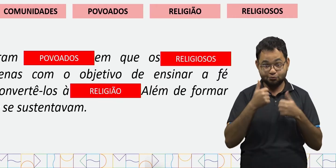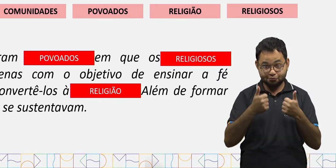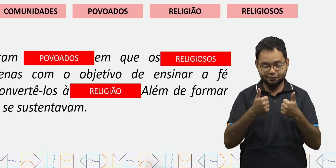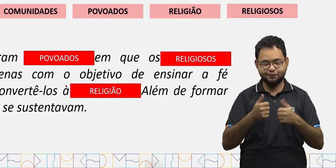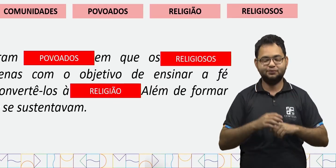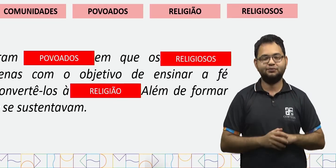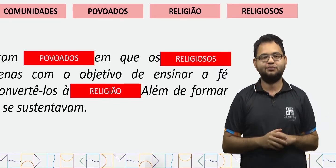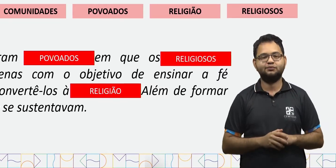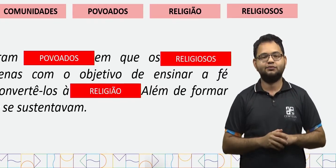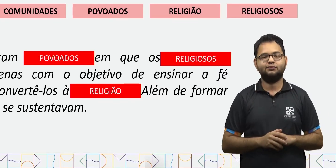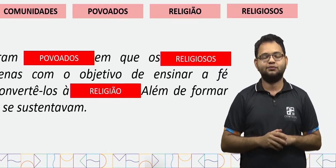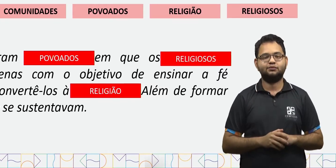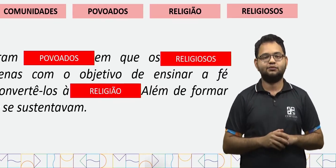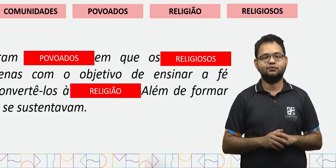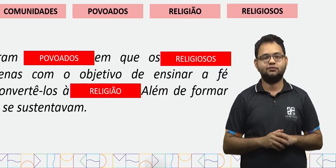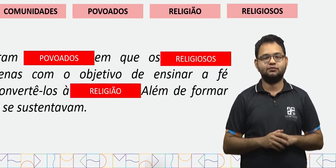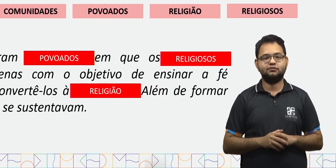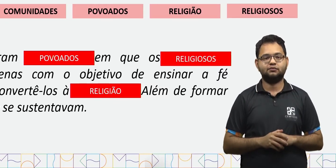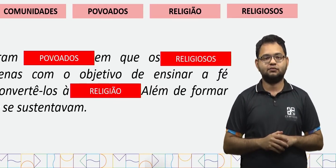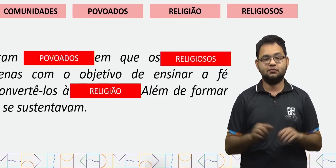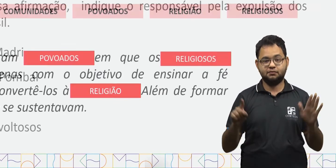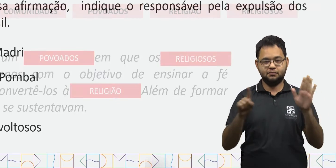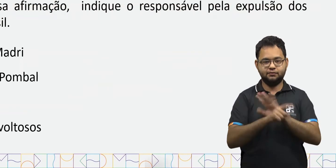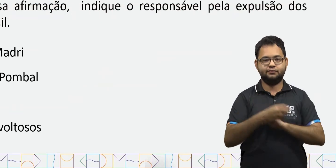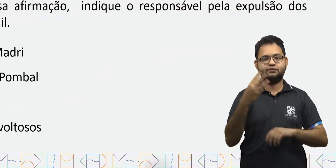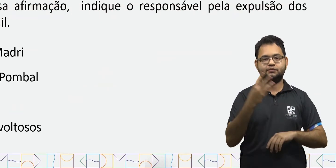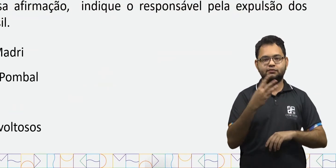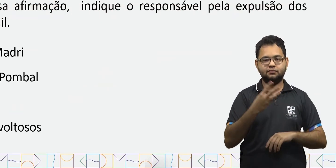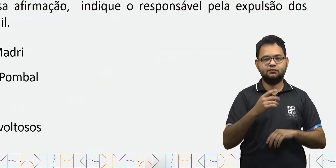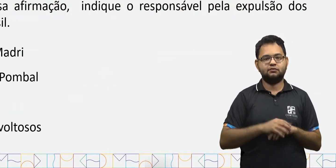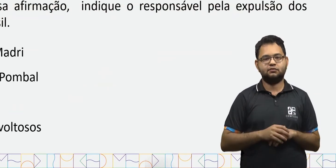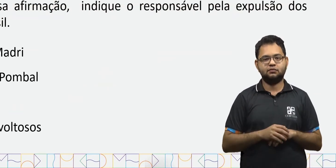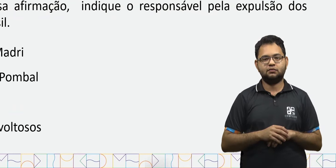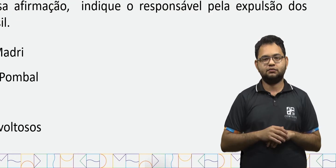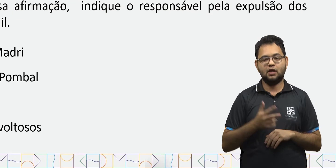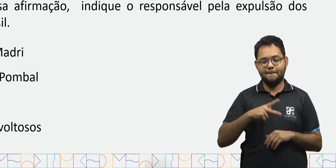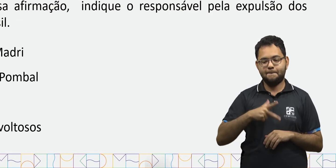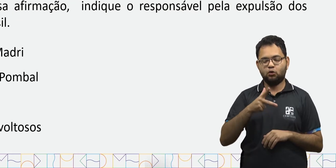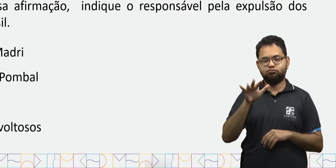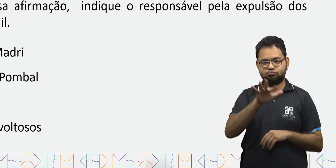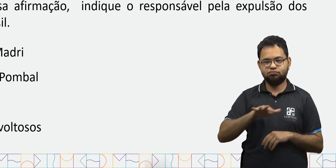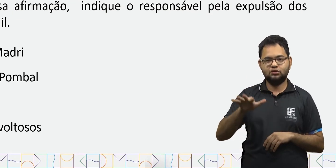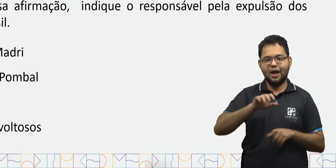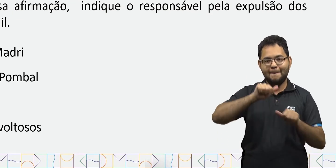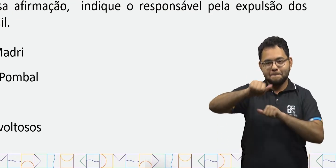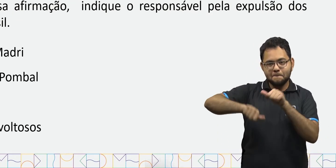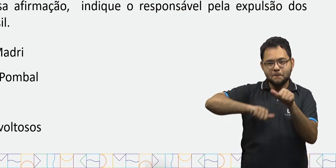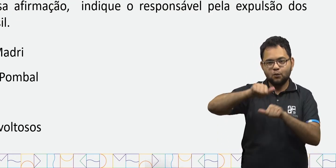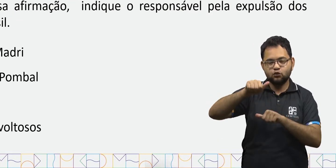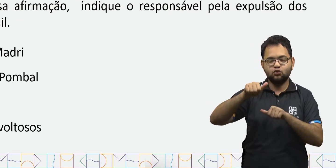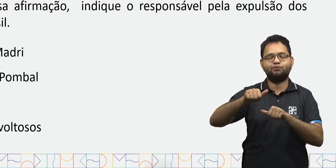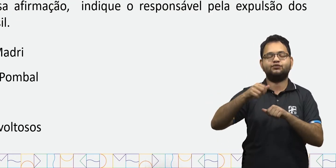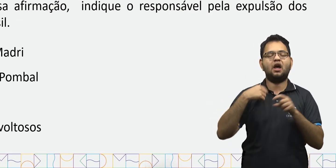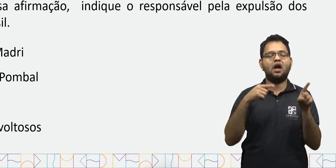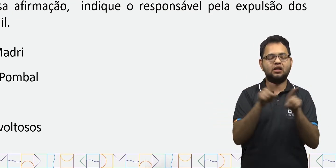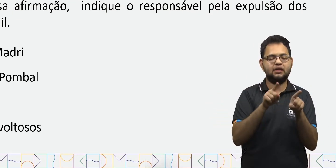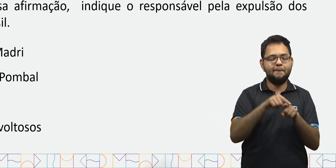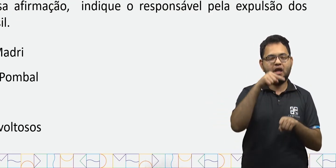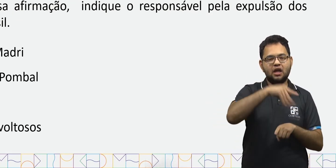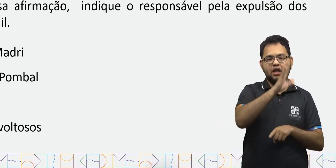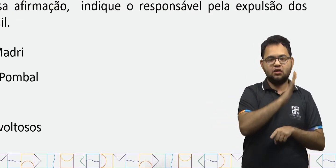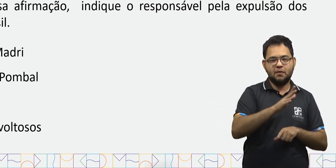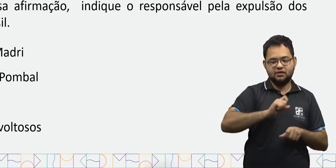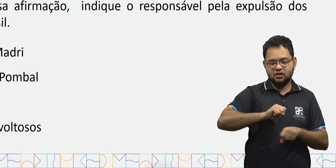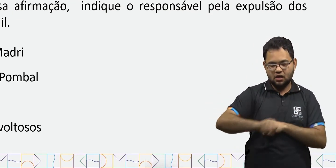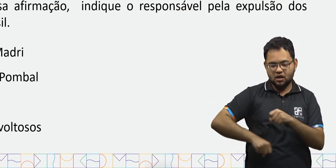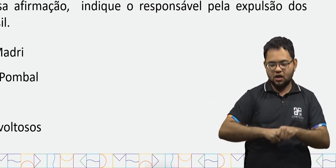se sustentavam. Completou certinho? Parabéns! Atividade 3. Com as mudanças ocorridas em Portugal e o poder